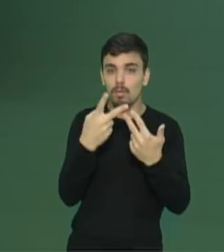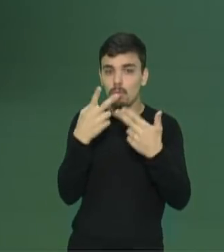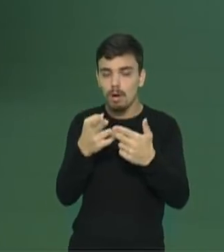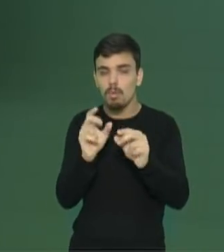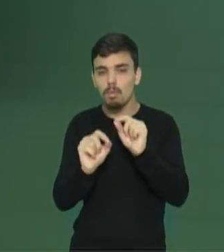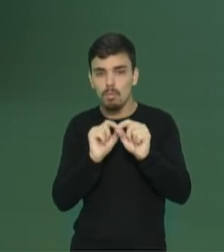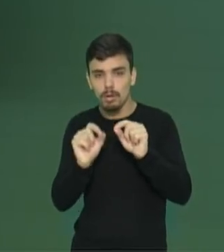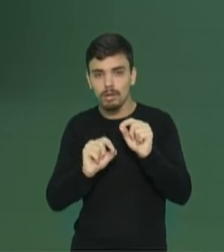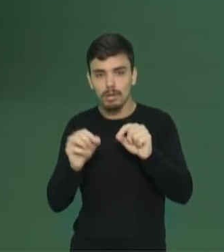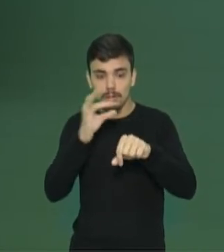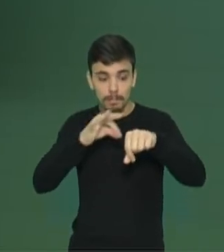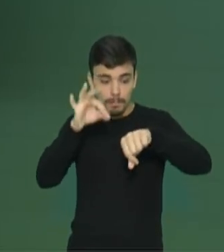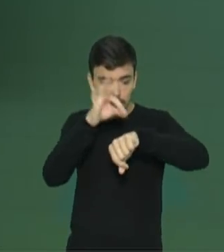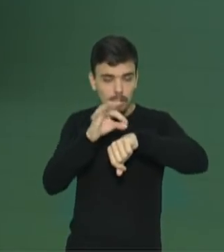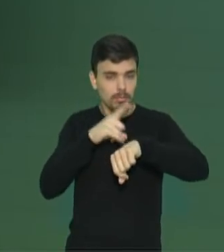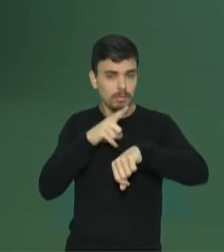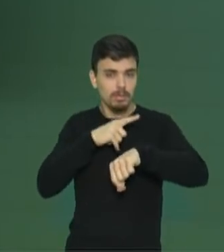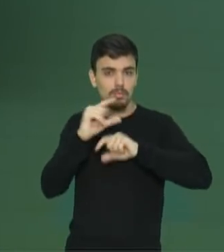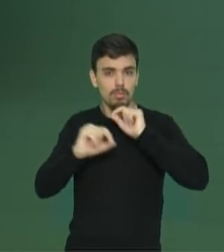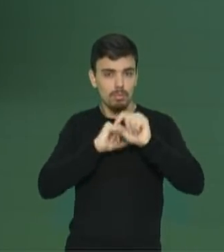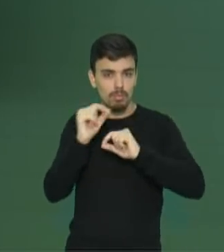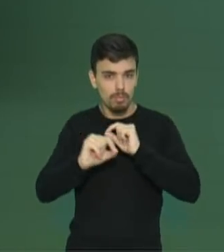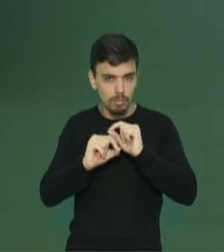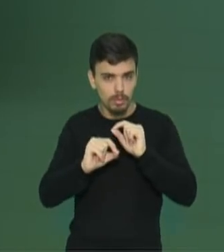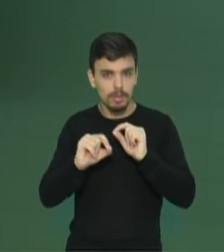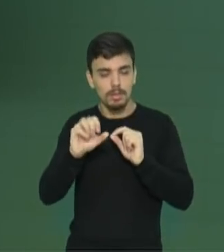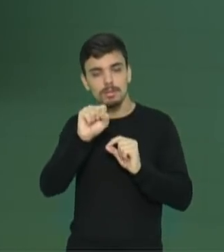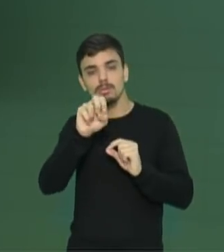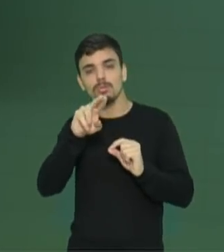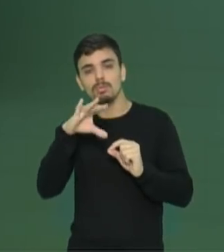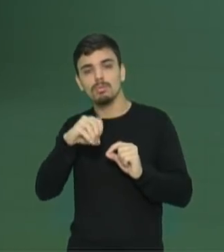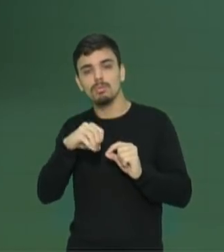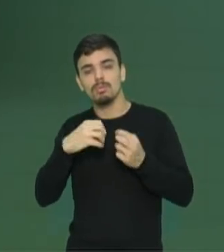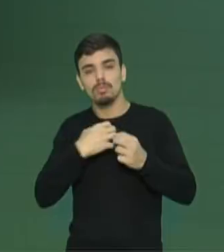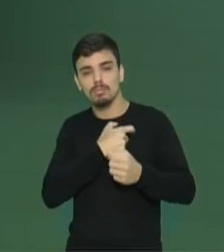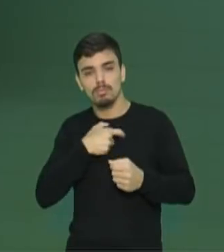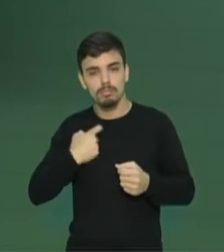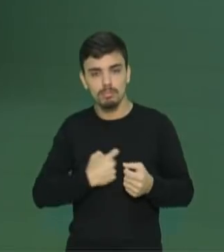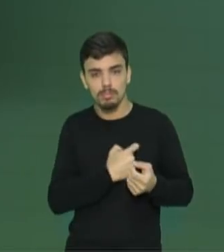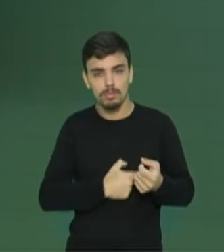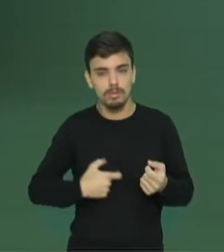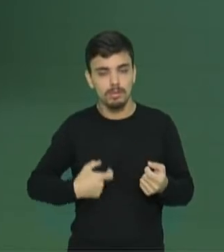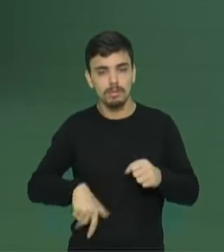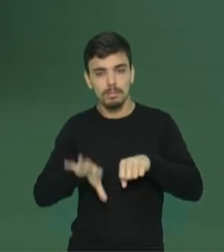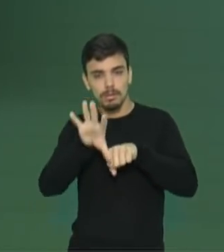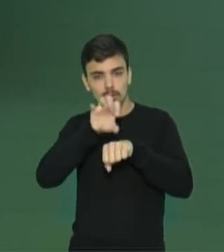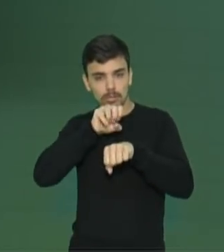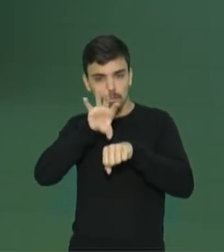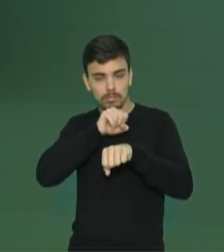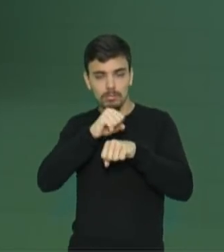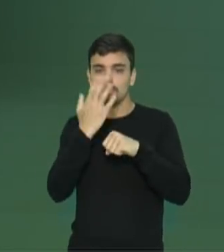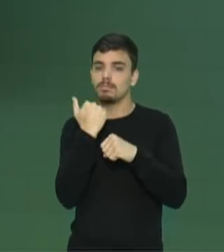eles lançam o suco digestivo e daí absorvem o alimento digerido. Então, algumas vezes essa digestão, inclusive, é